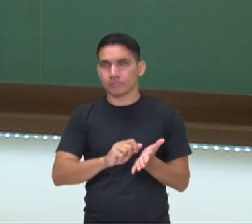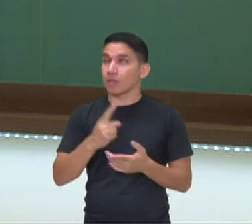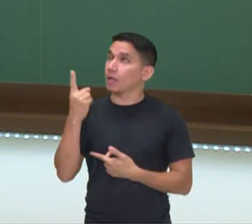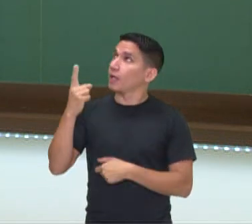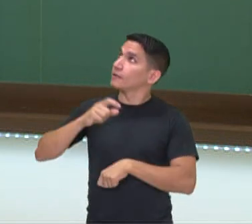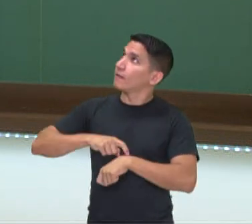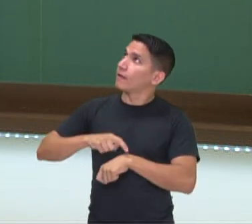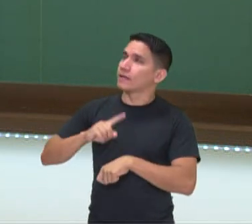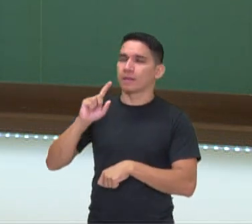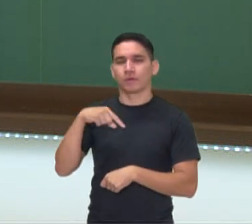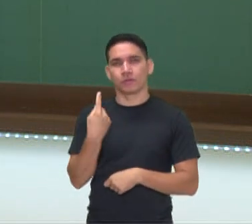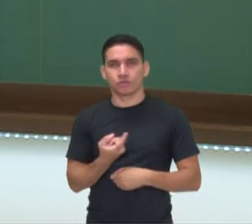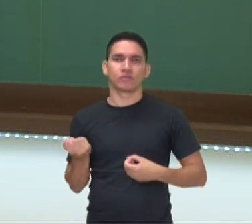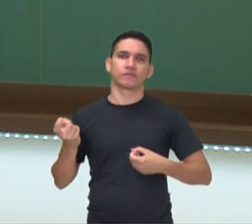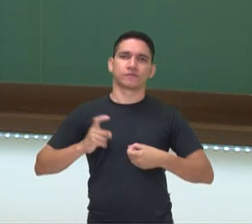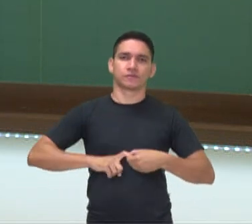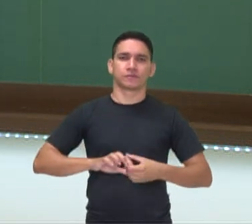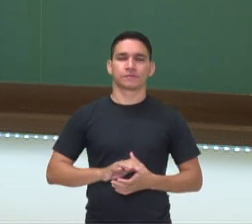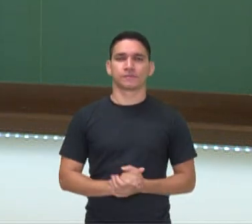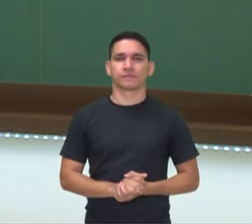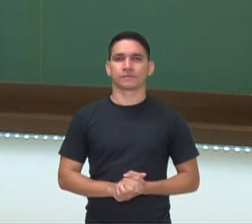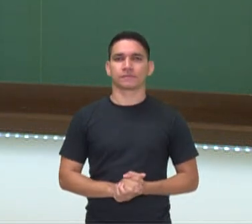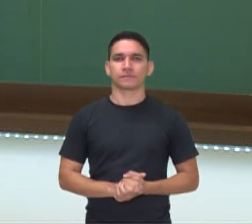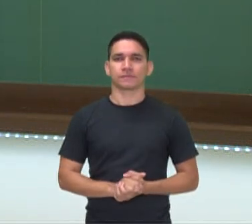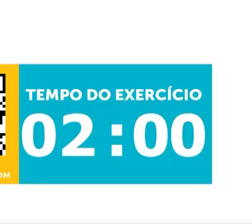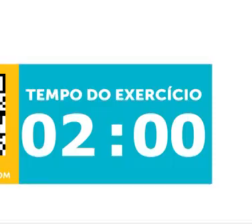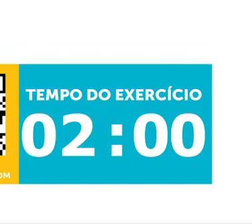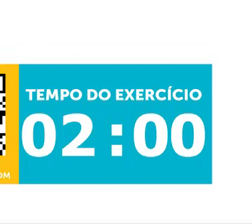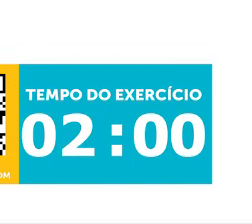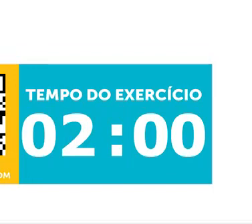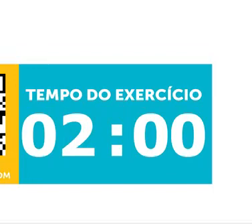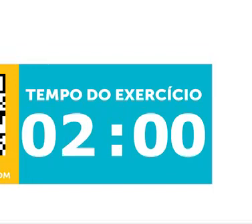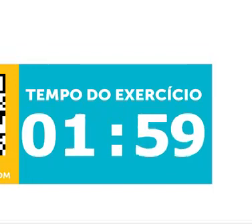reloginho vai aparecer aqui no canto da tela e nós estamos aguardando você.